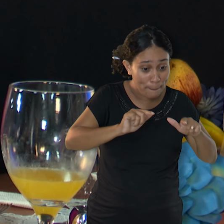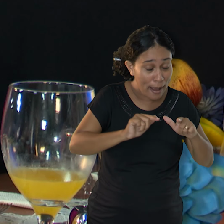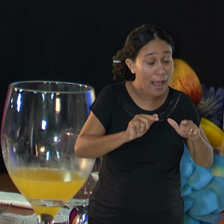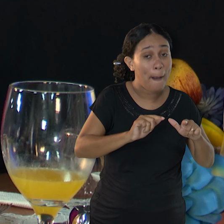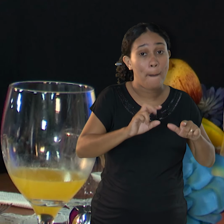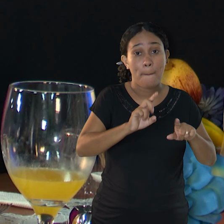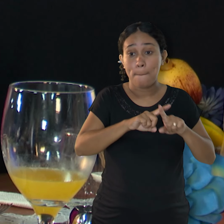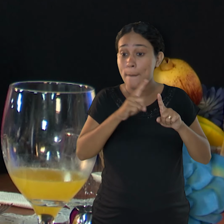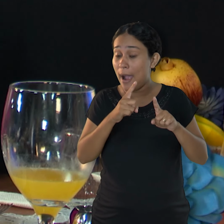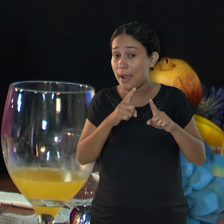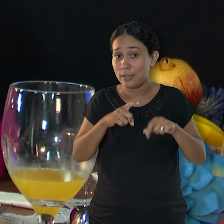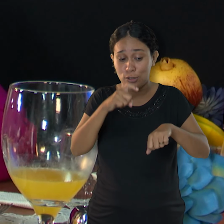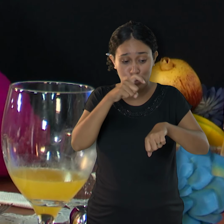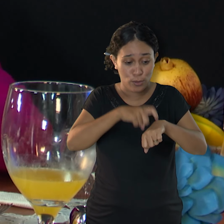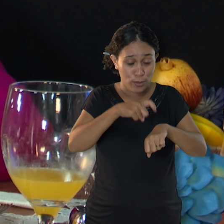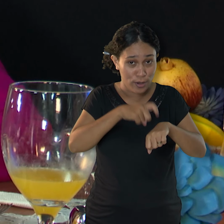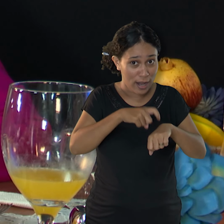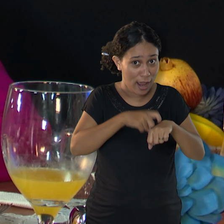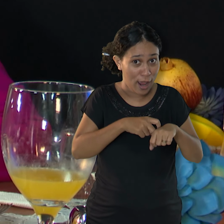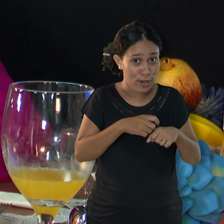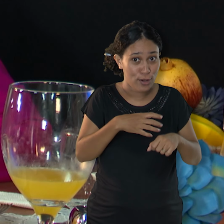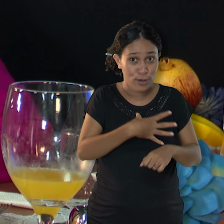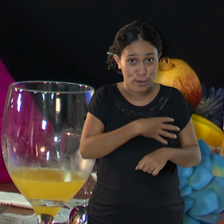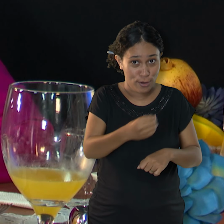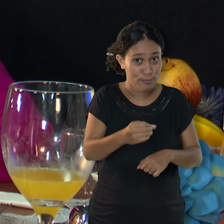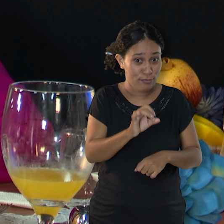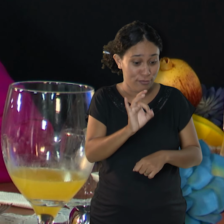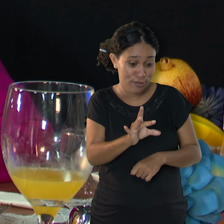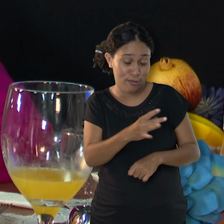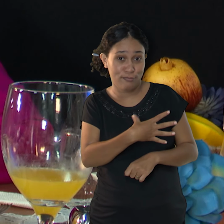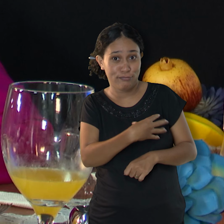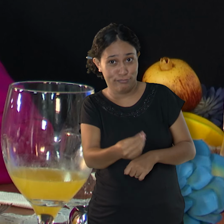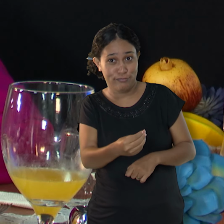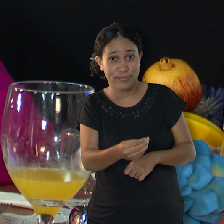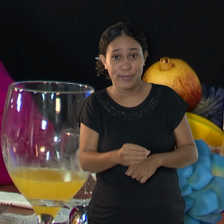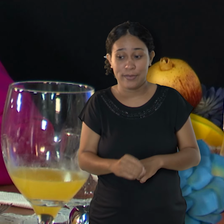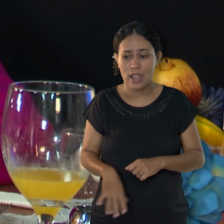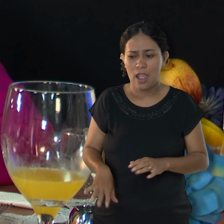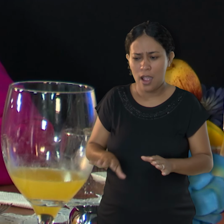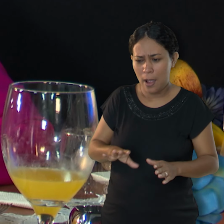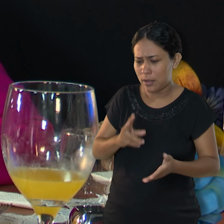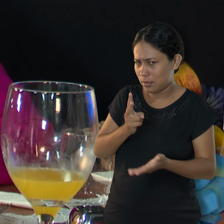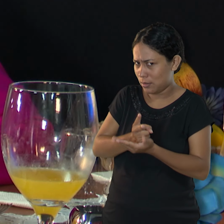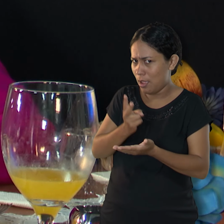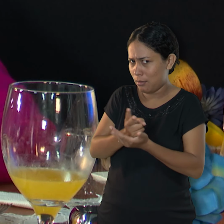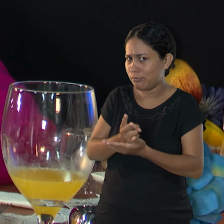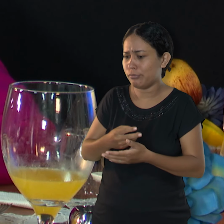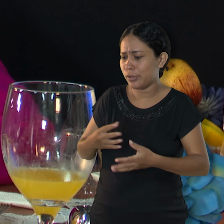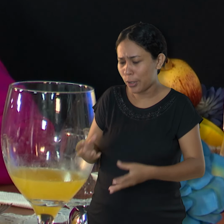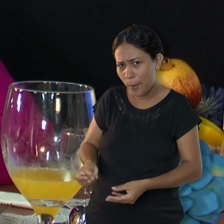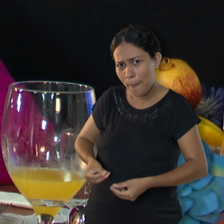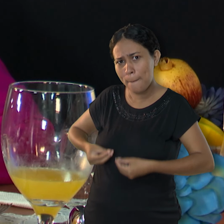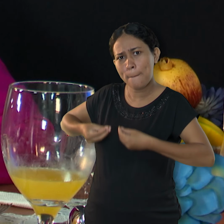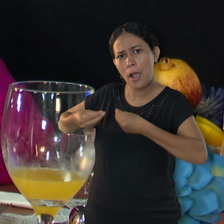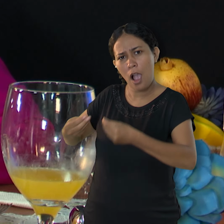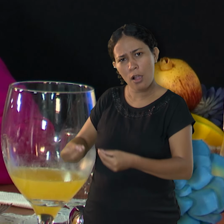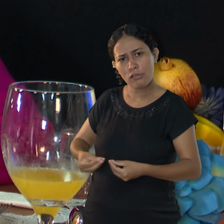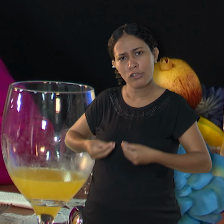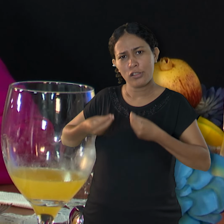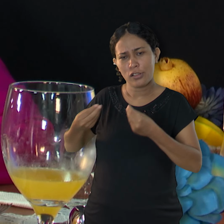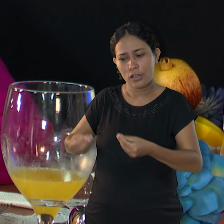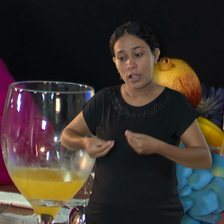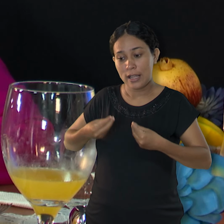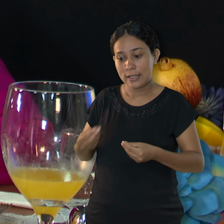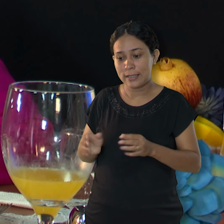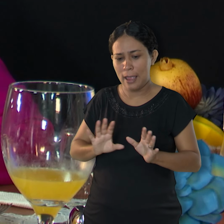Tribunal que lute. E não acho que por conta disso deixei a desejar, não. Eu acho que eu consegui entregar coisas valiosas sem precisar negligenciar minha casa, minha